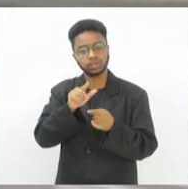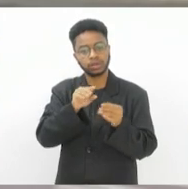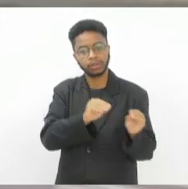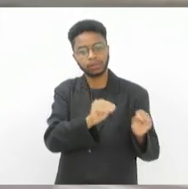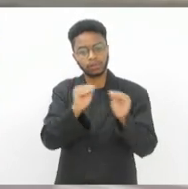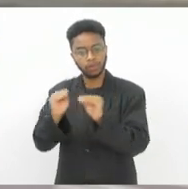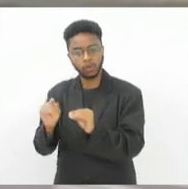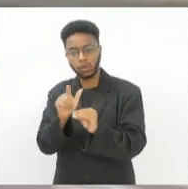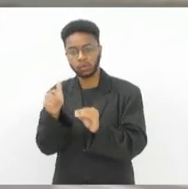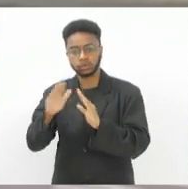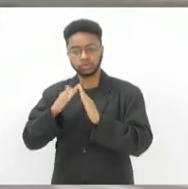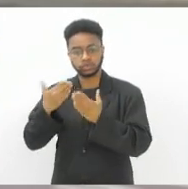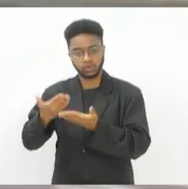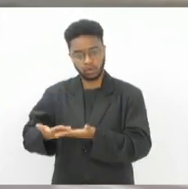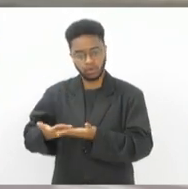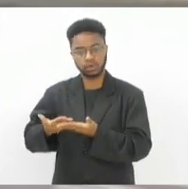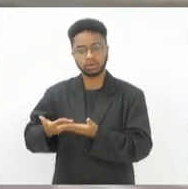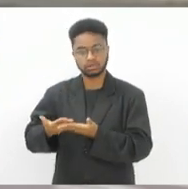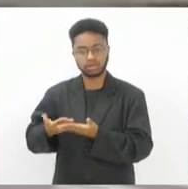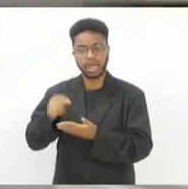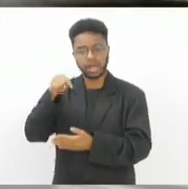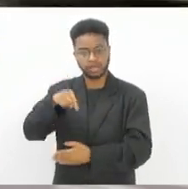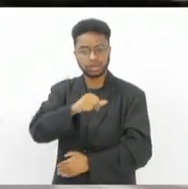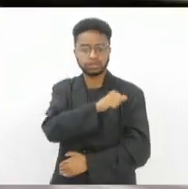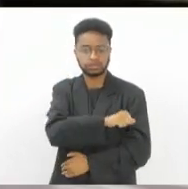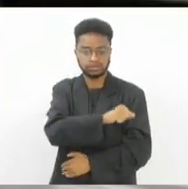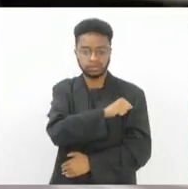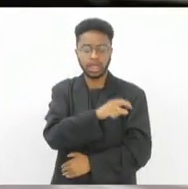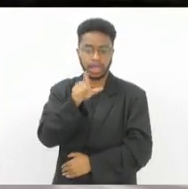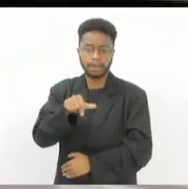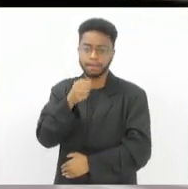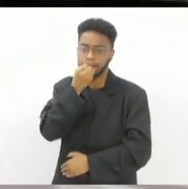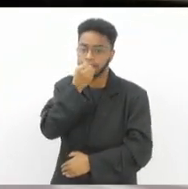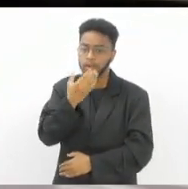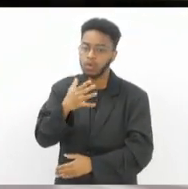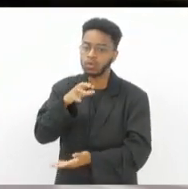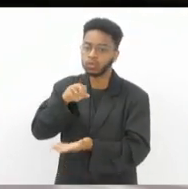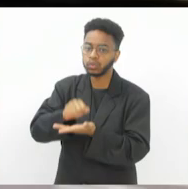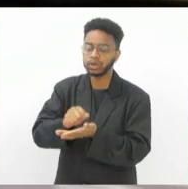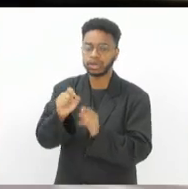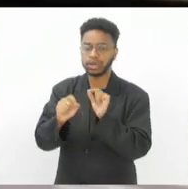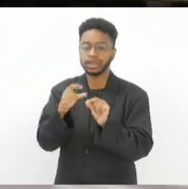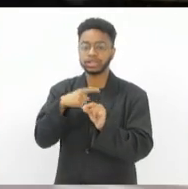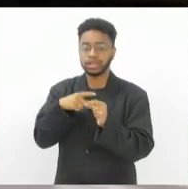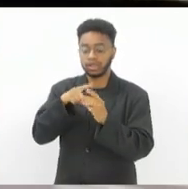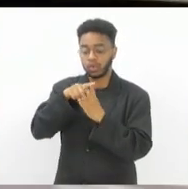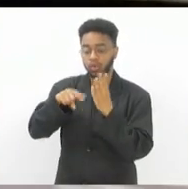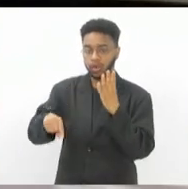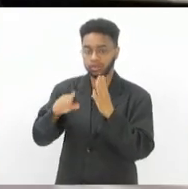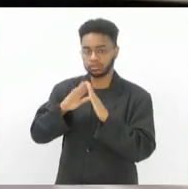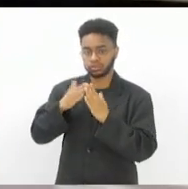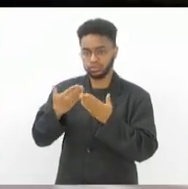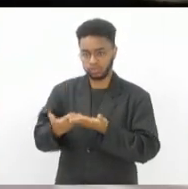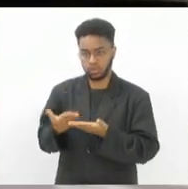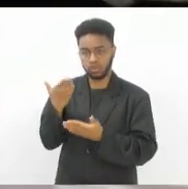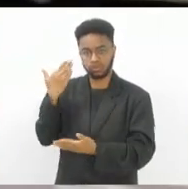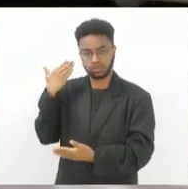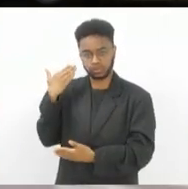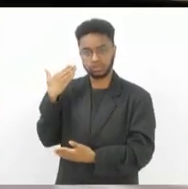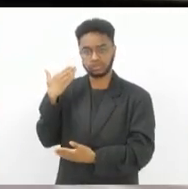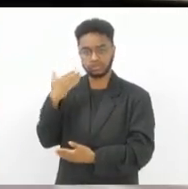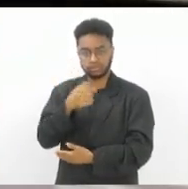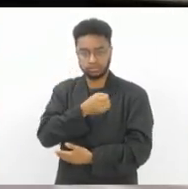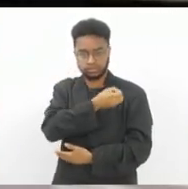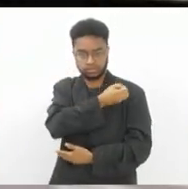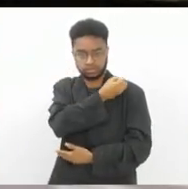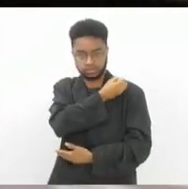Colégio Andrews. Aqui no Rio, até ficar bom esse registro, havia 4 escolas de nível